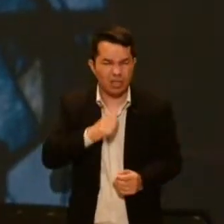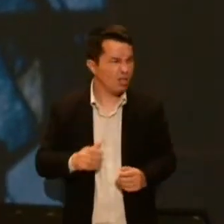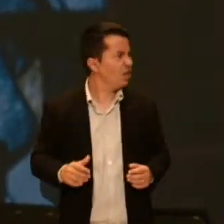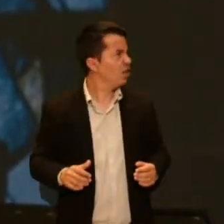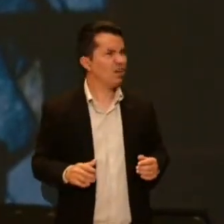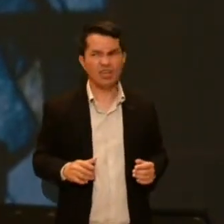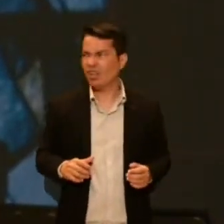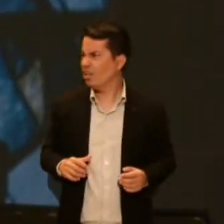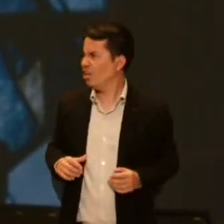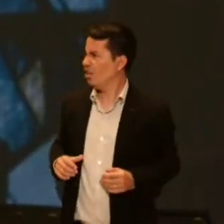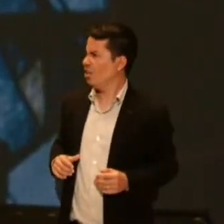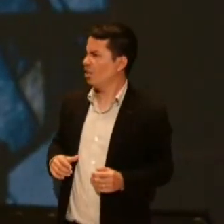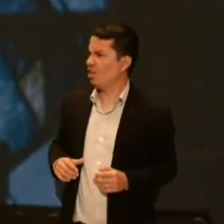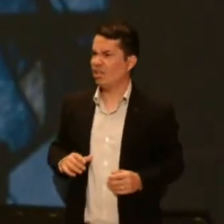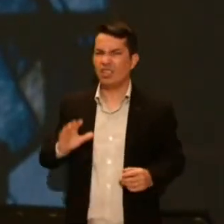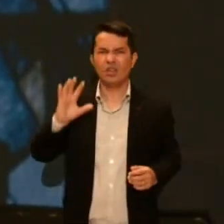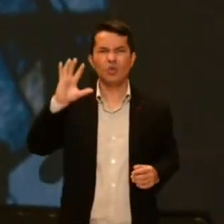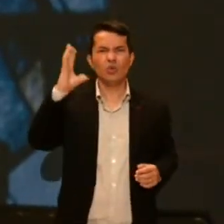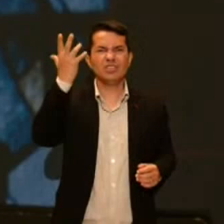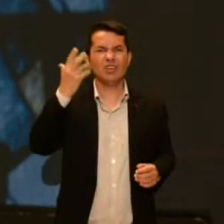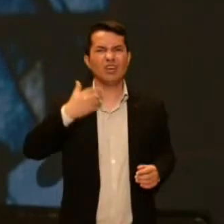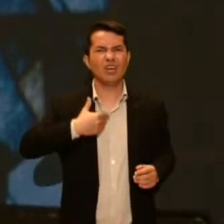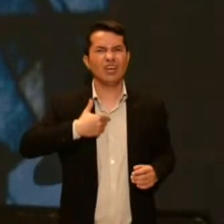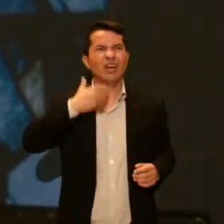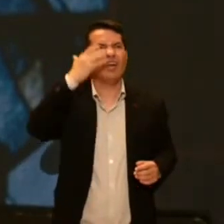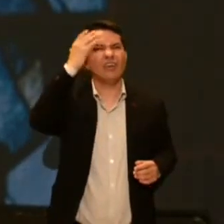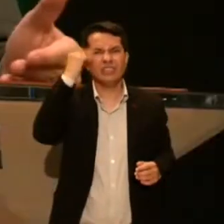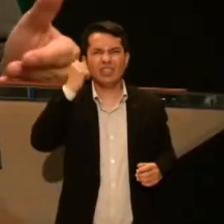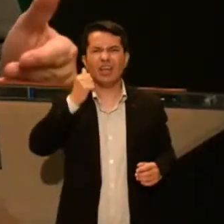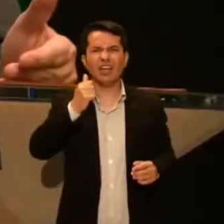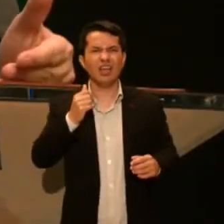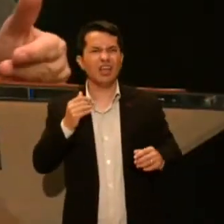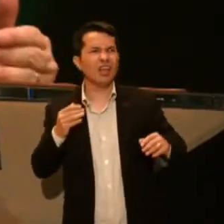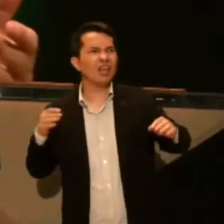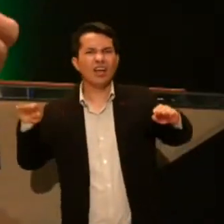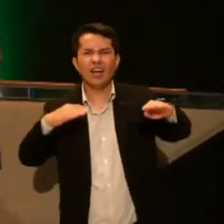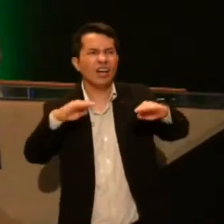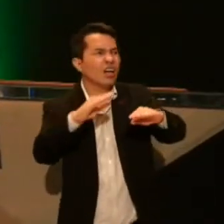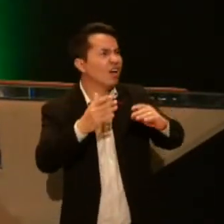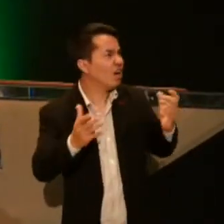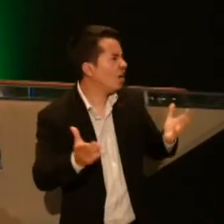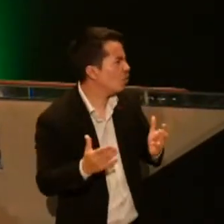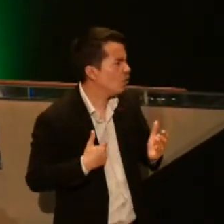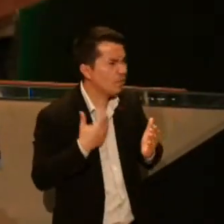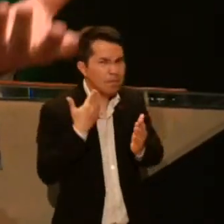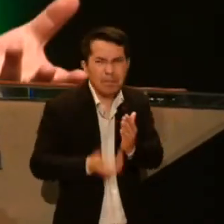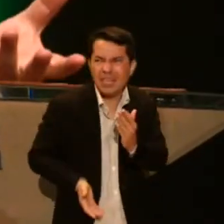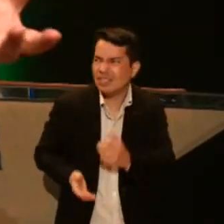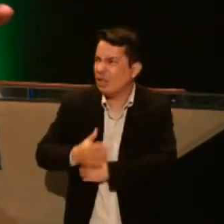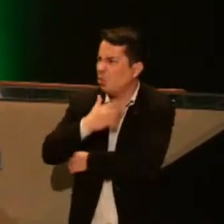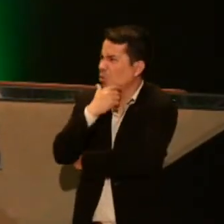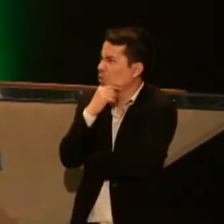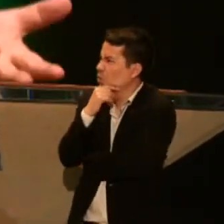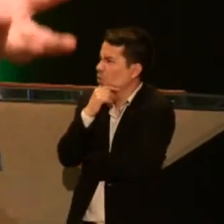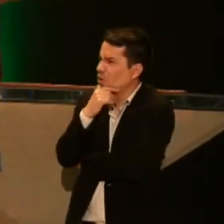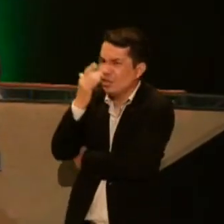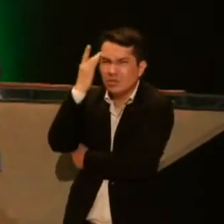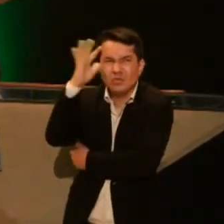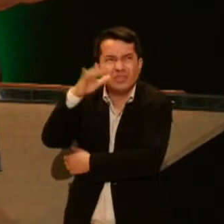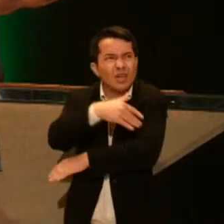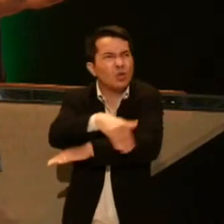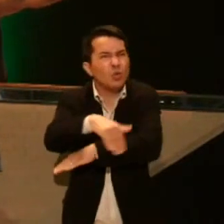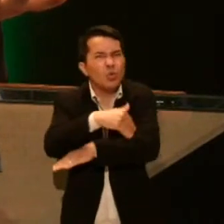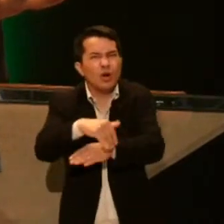está acontecendo? A minha vida inteira eu vou sempre para esse lugar, como é que eu posso me perder no lugar que eu